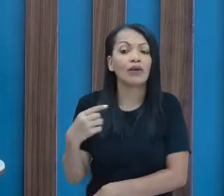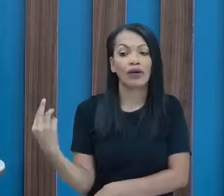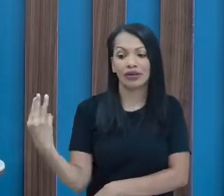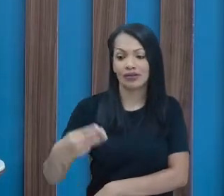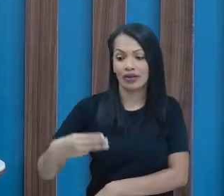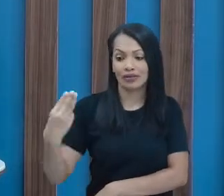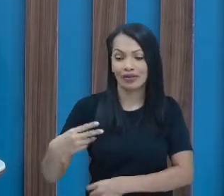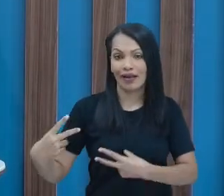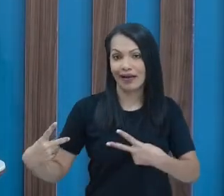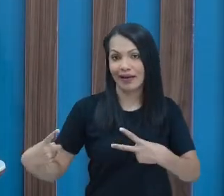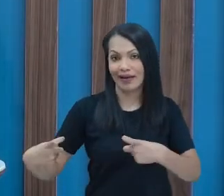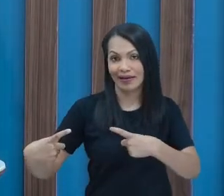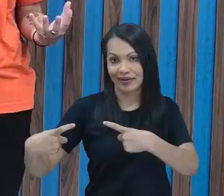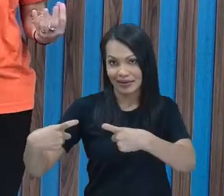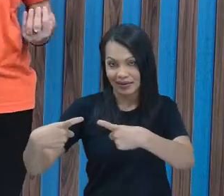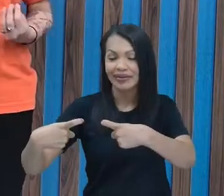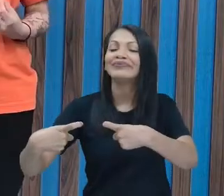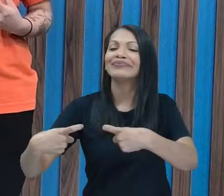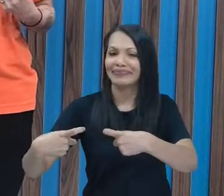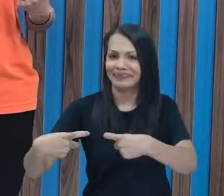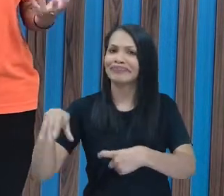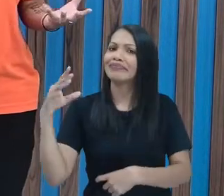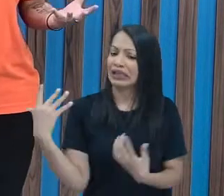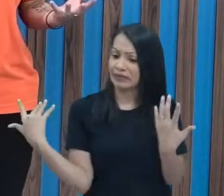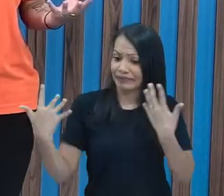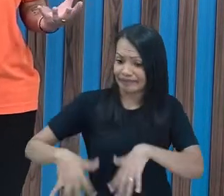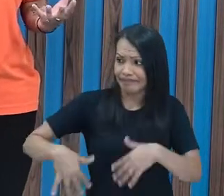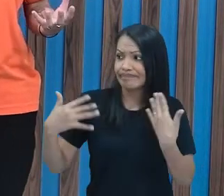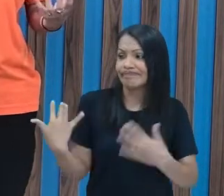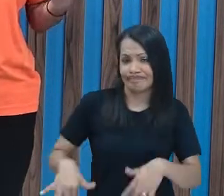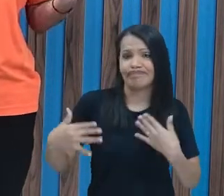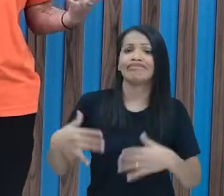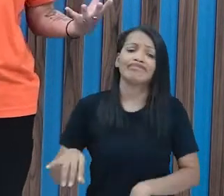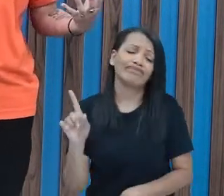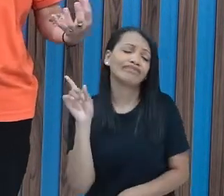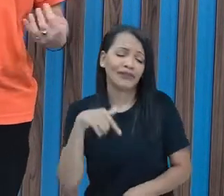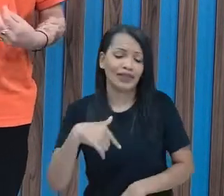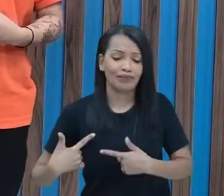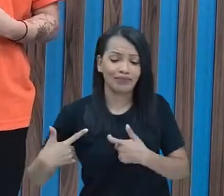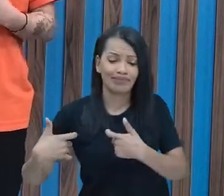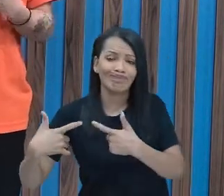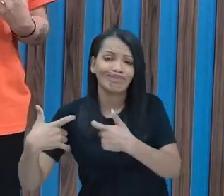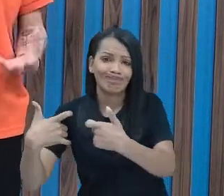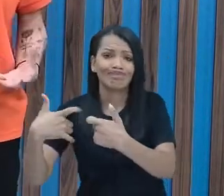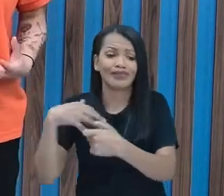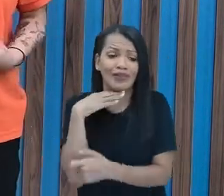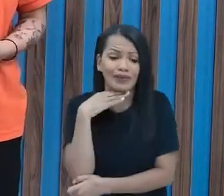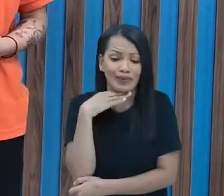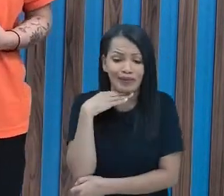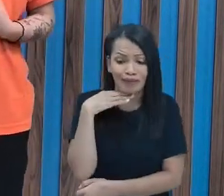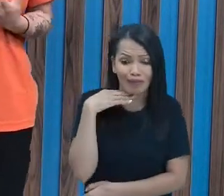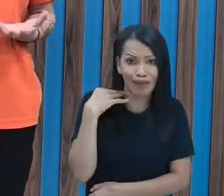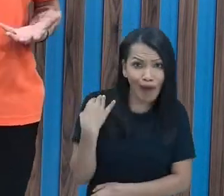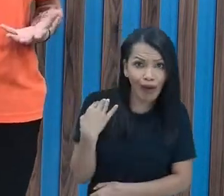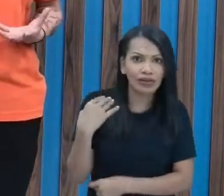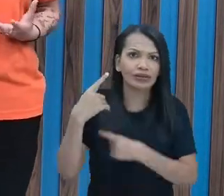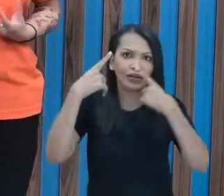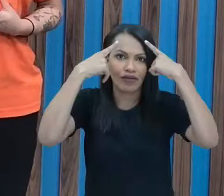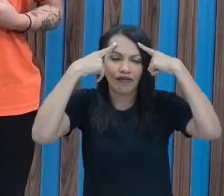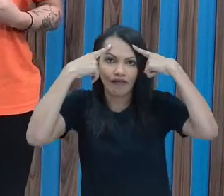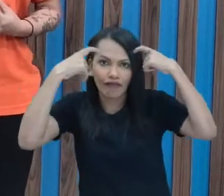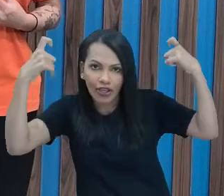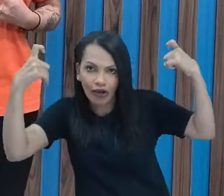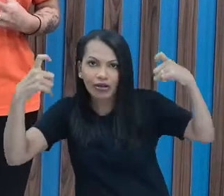terceira guerra mundial. Foi um momento assim mesmo, viu? De conflitos, exato, de muitas mortes, né? De muita